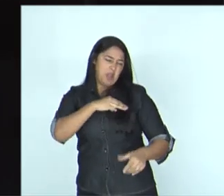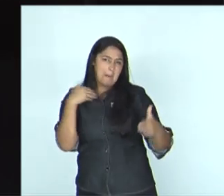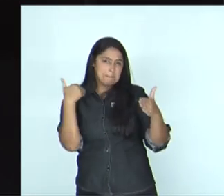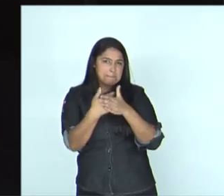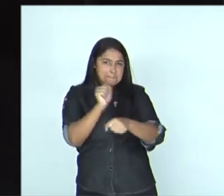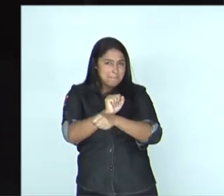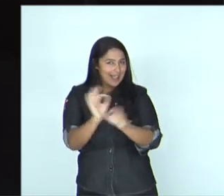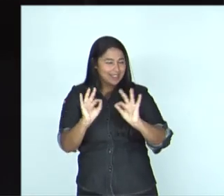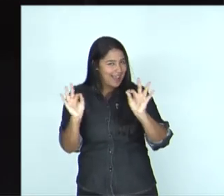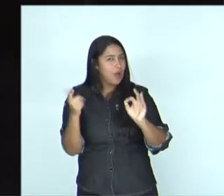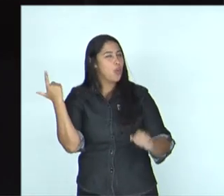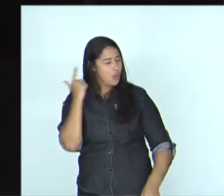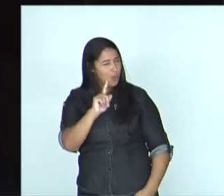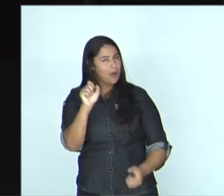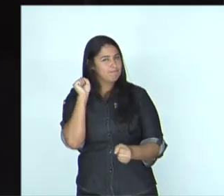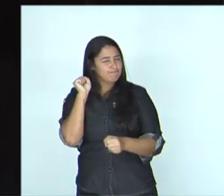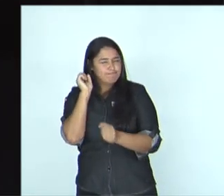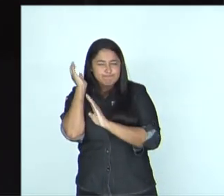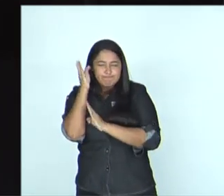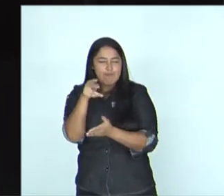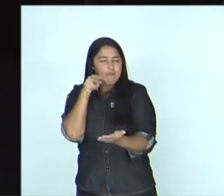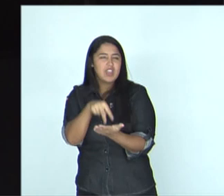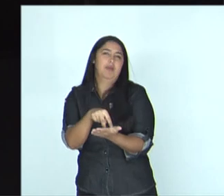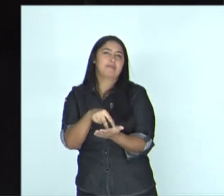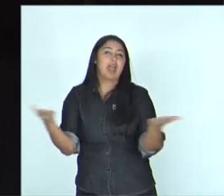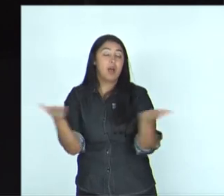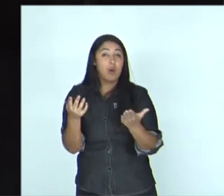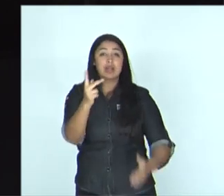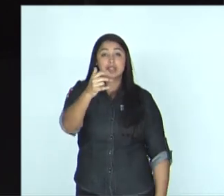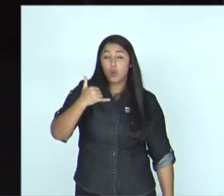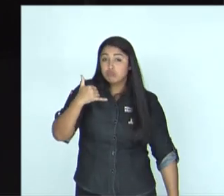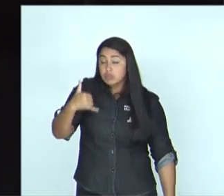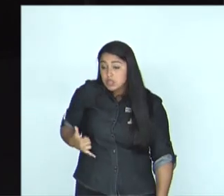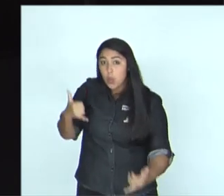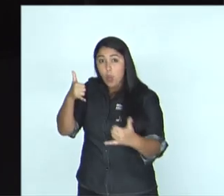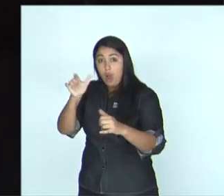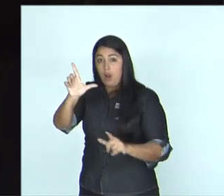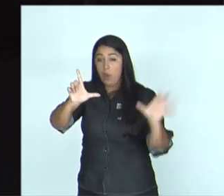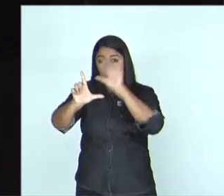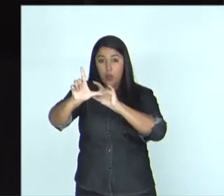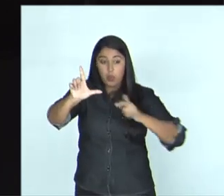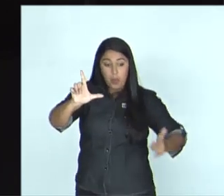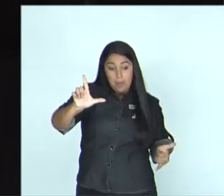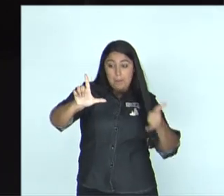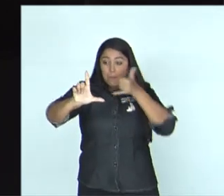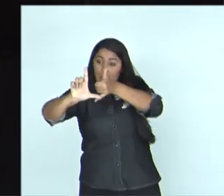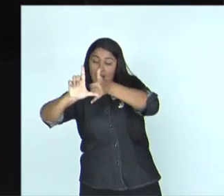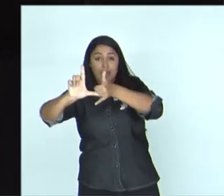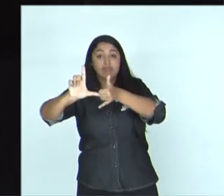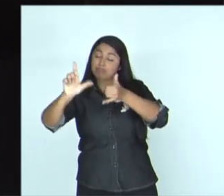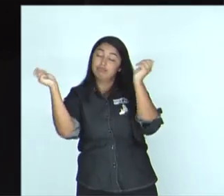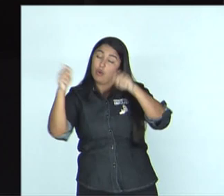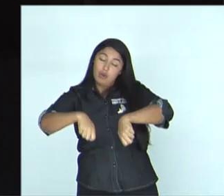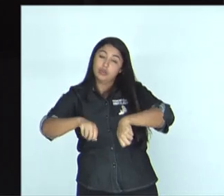o seu cartão, o seu celular, e faça aí a sua aplicação, ou então faça agora a sua transferência